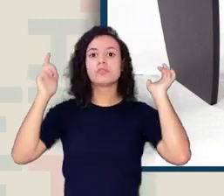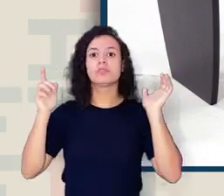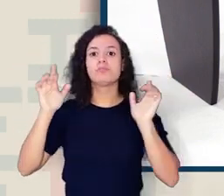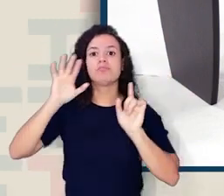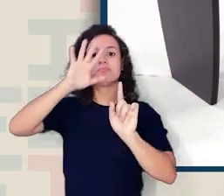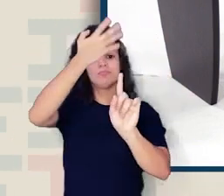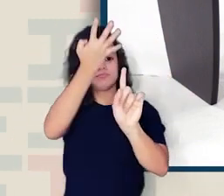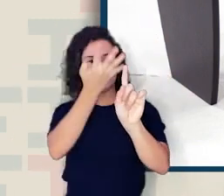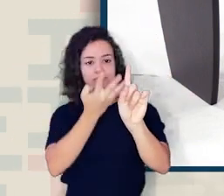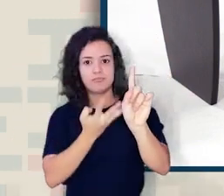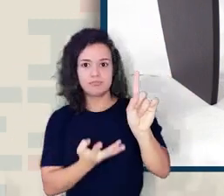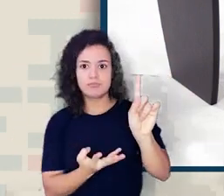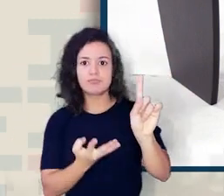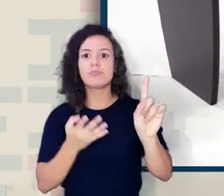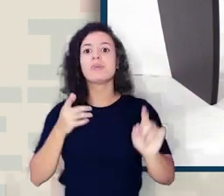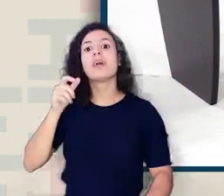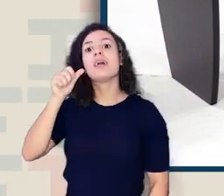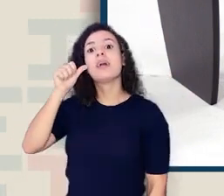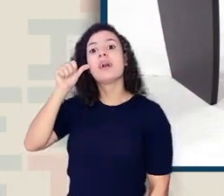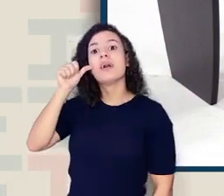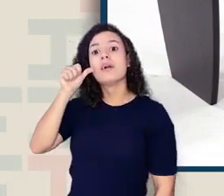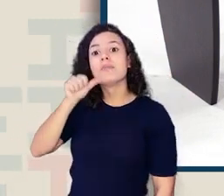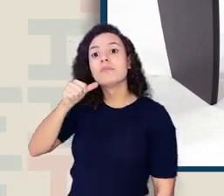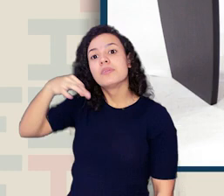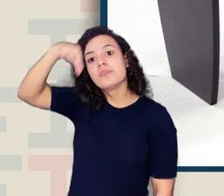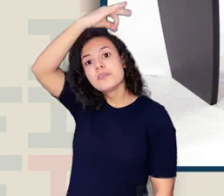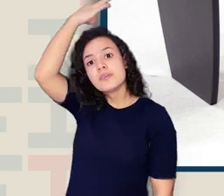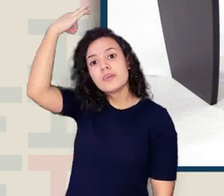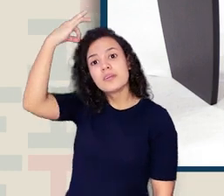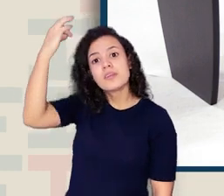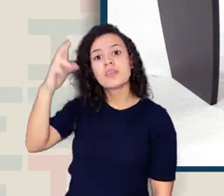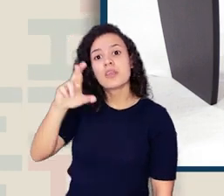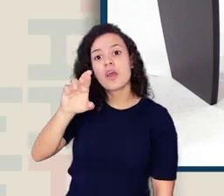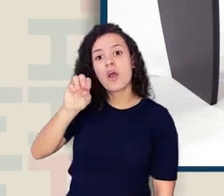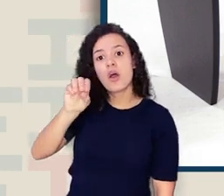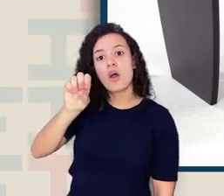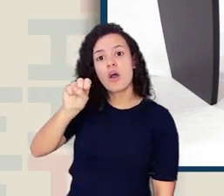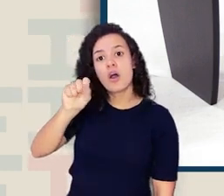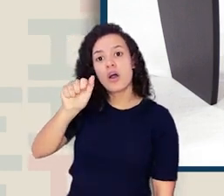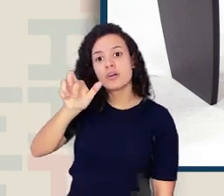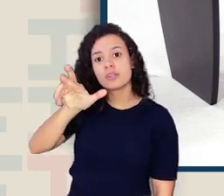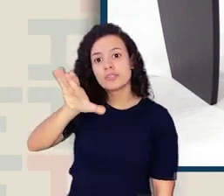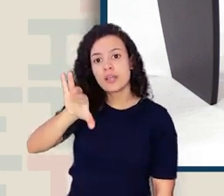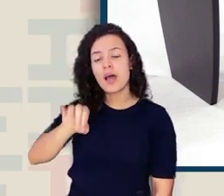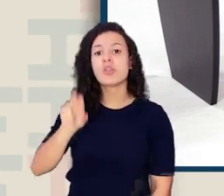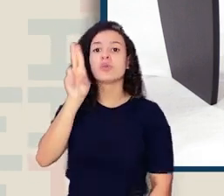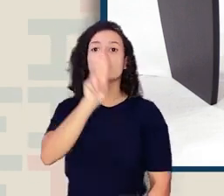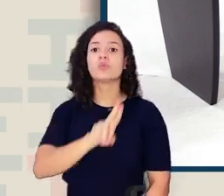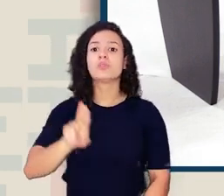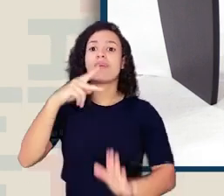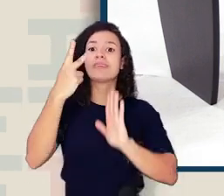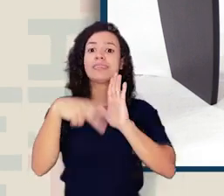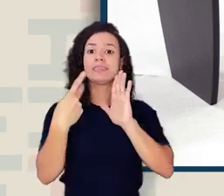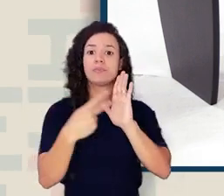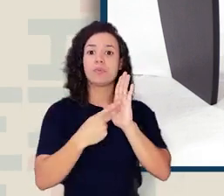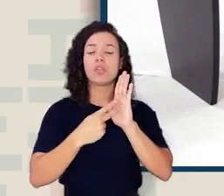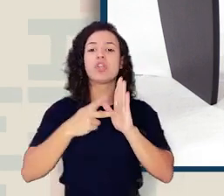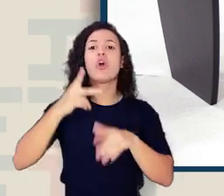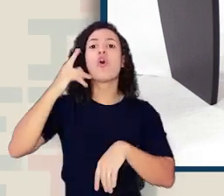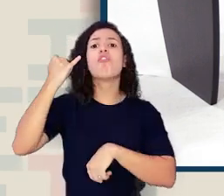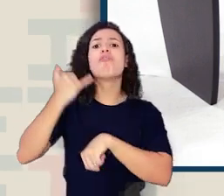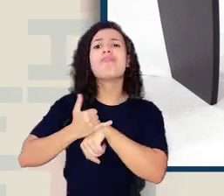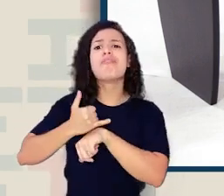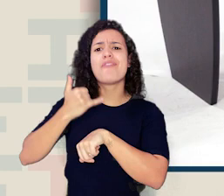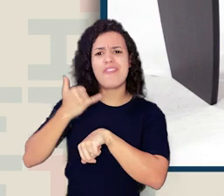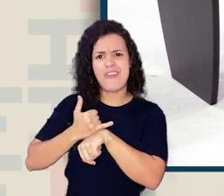coroações vindas das Irmandades de Nossa Senhora do Rosário, eles prezavam muito pela simbologia do ferro. O que